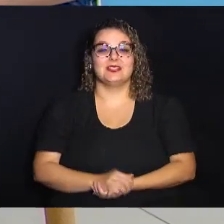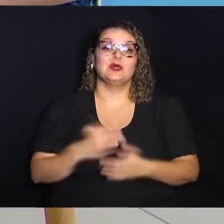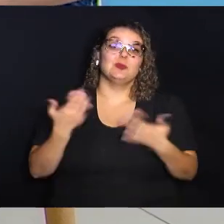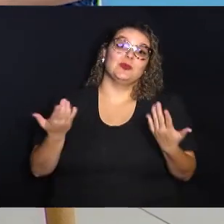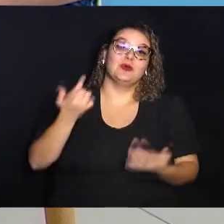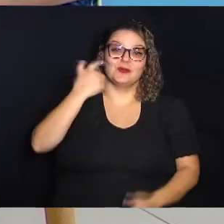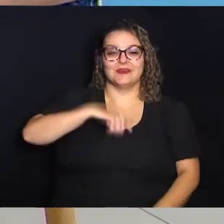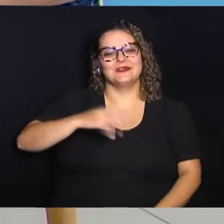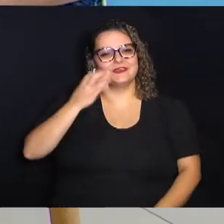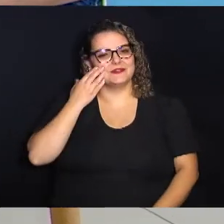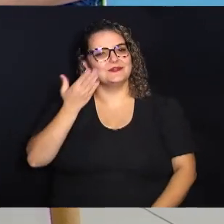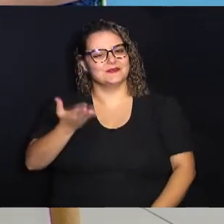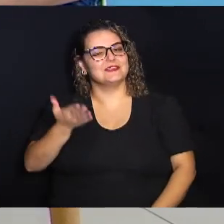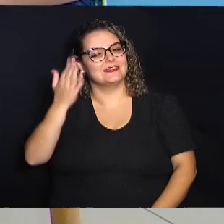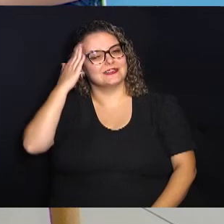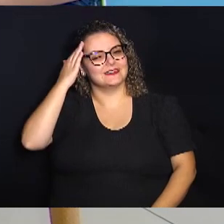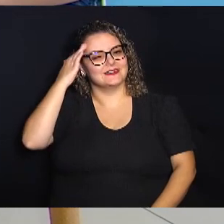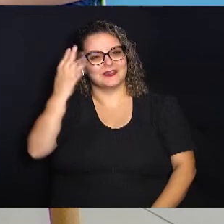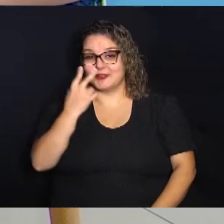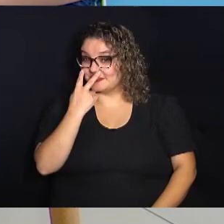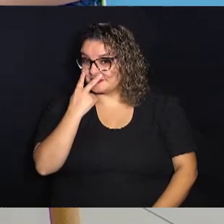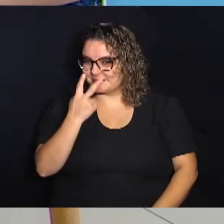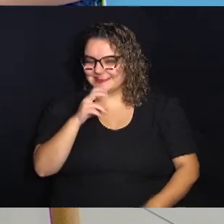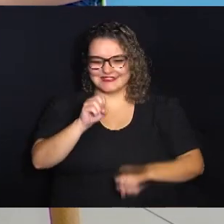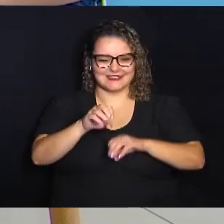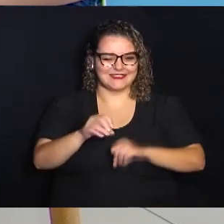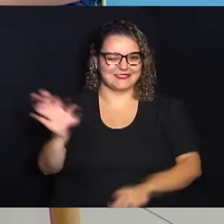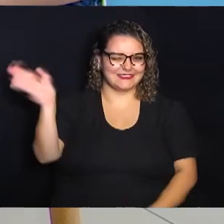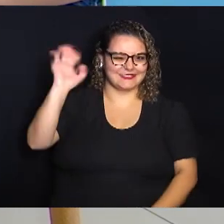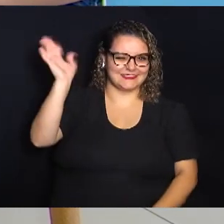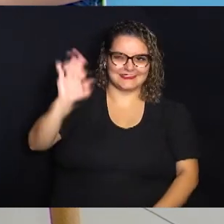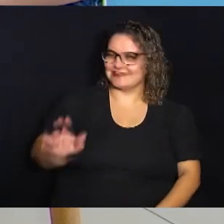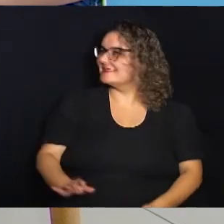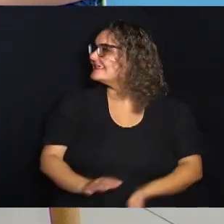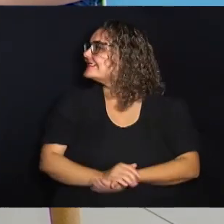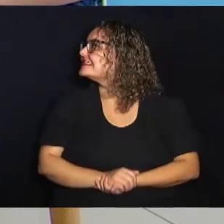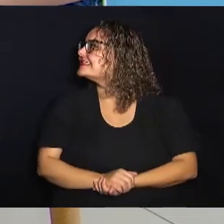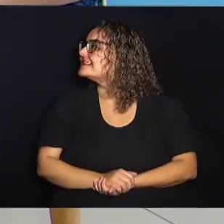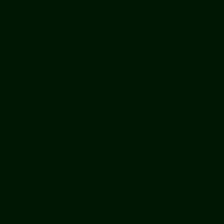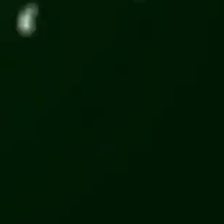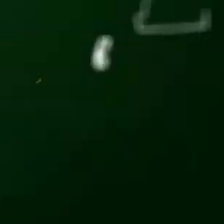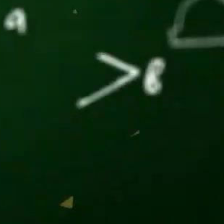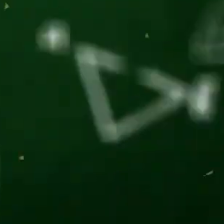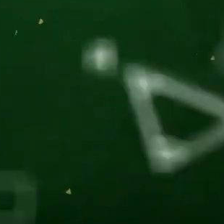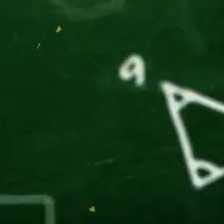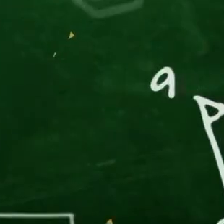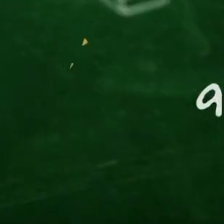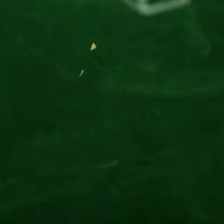obrigada. Bom, pessoal, eu sou André Aranha e você já sabe, né? Tô sempre de olho na educação. Tchau!